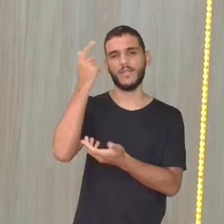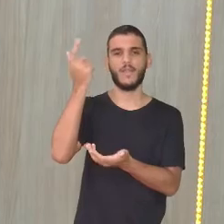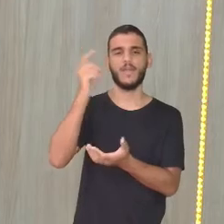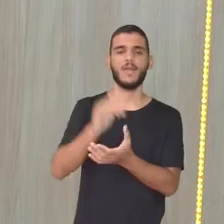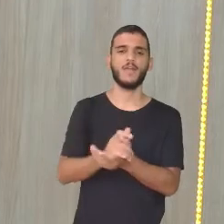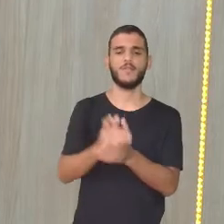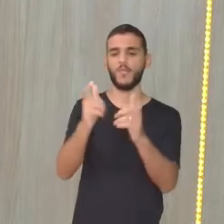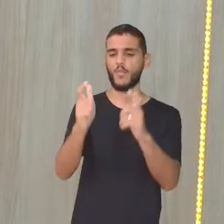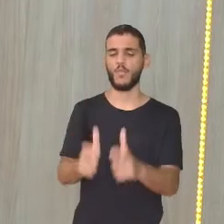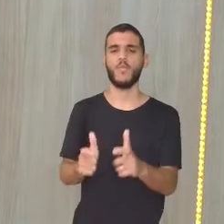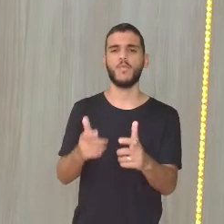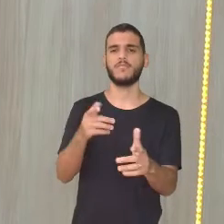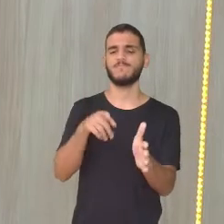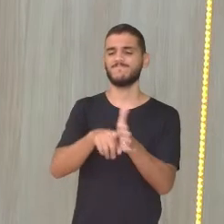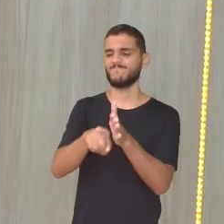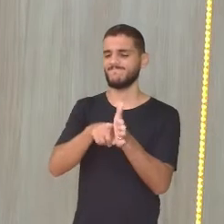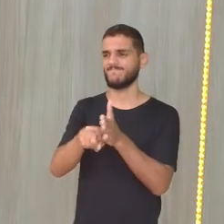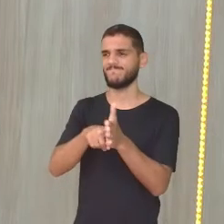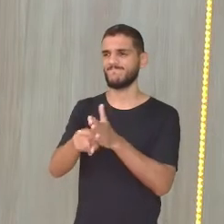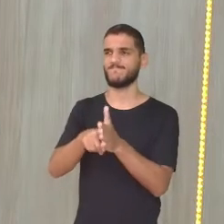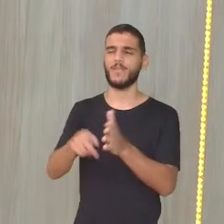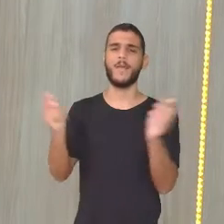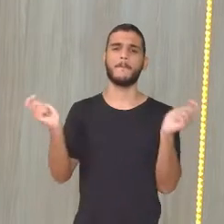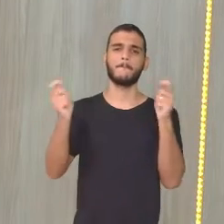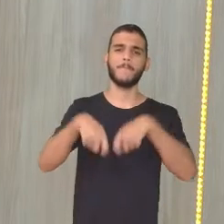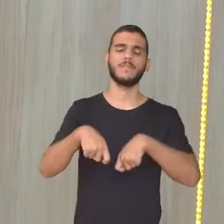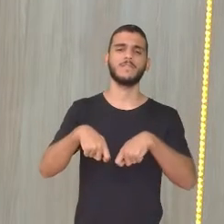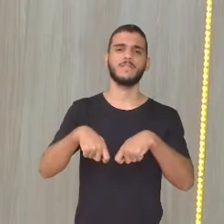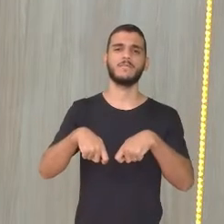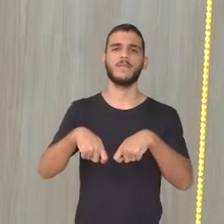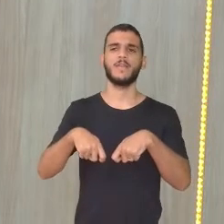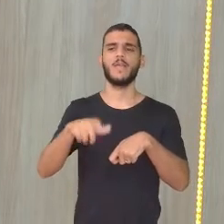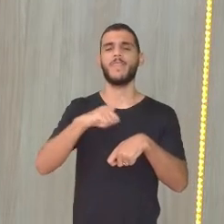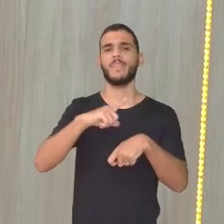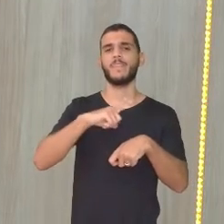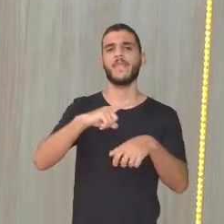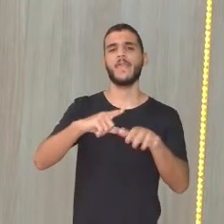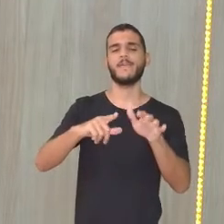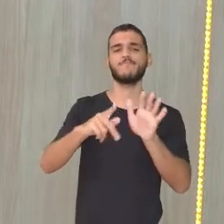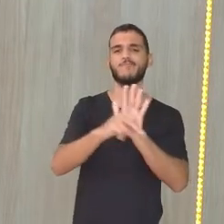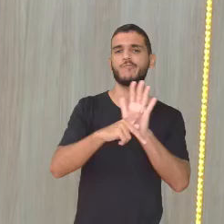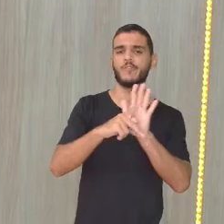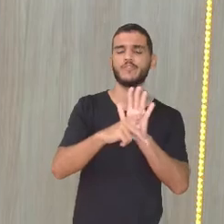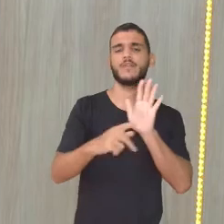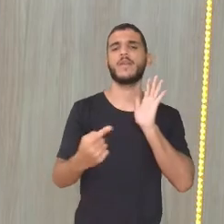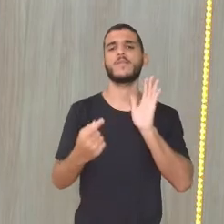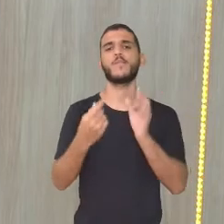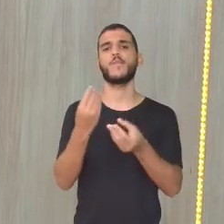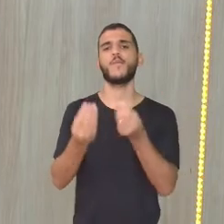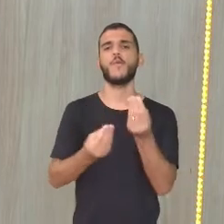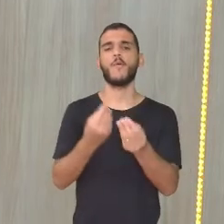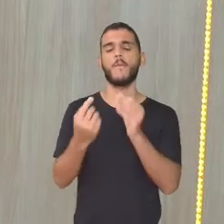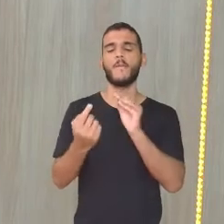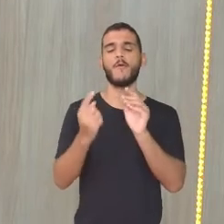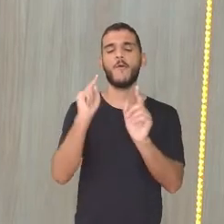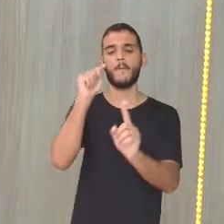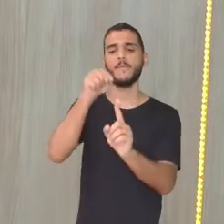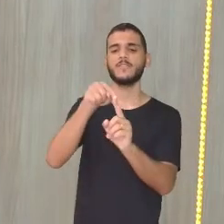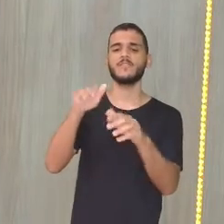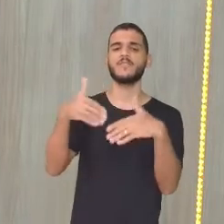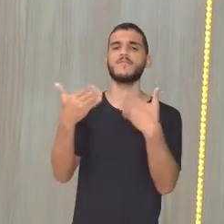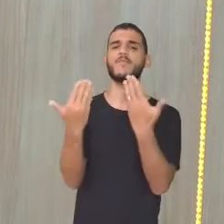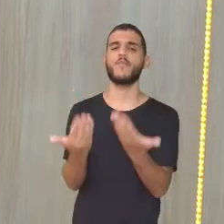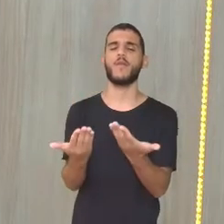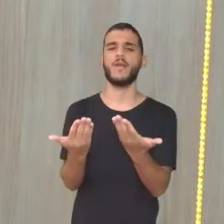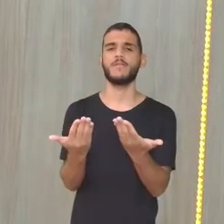centros de pesquisa, poder ter projetos que visem realmente trazer mudança social e não